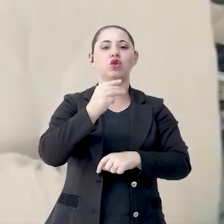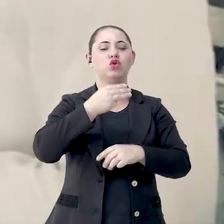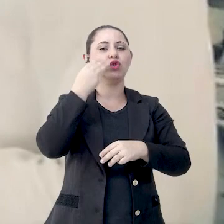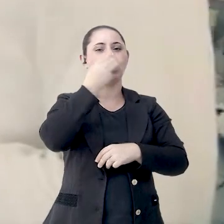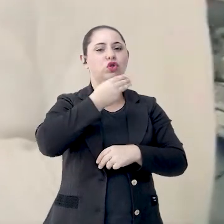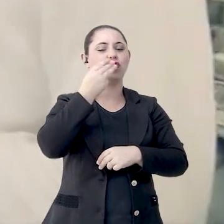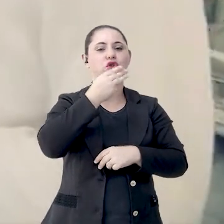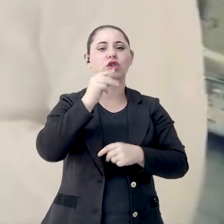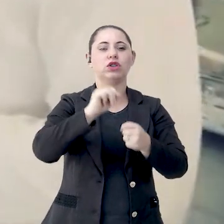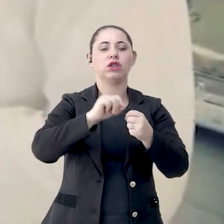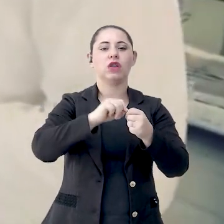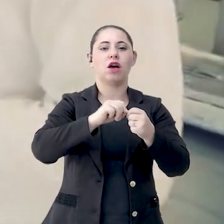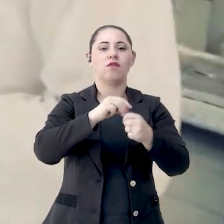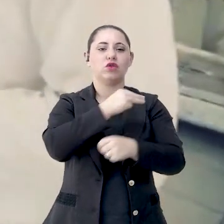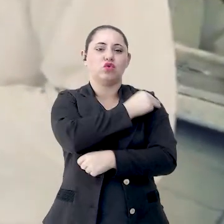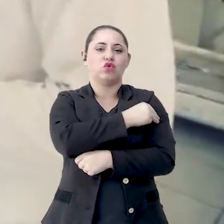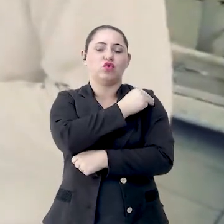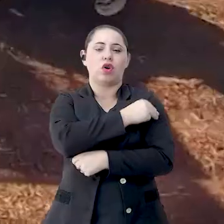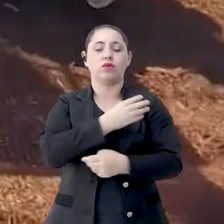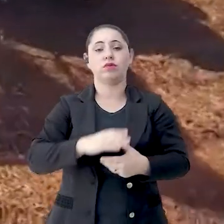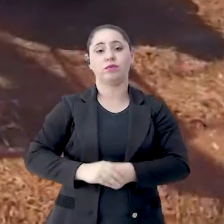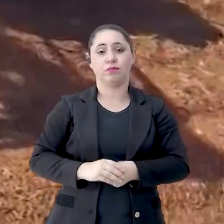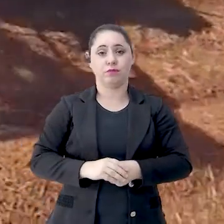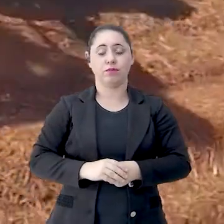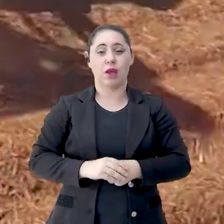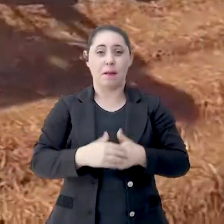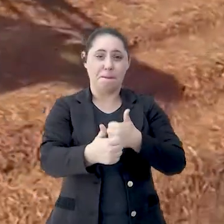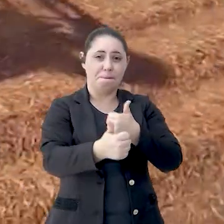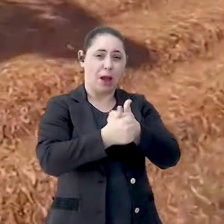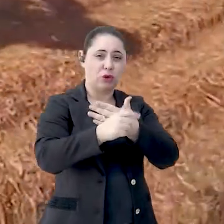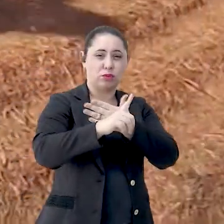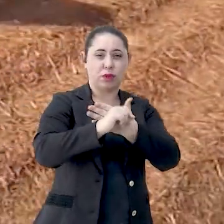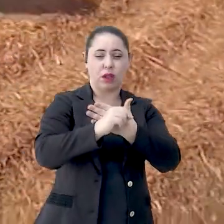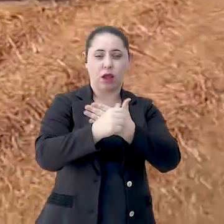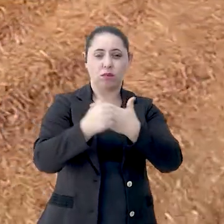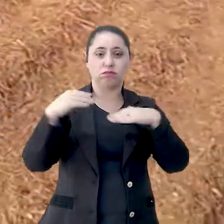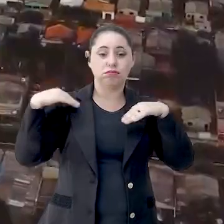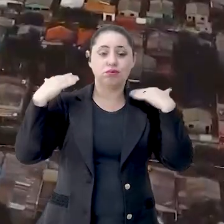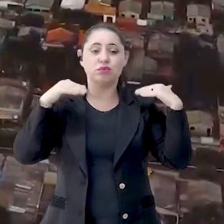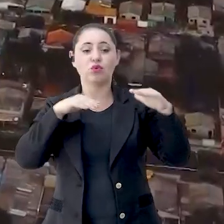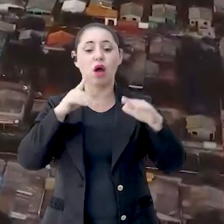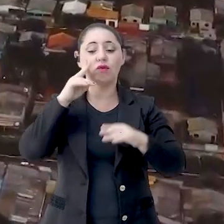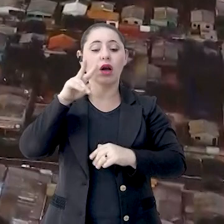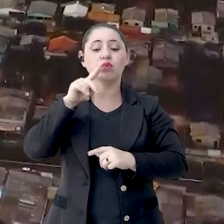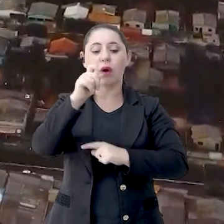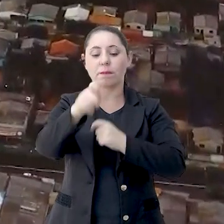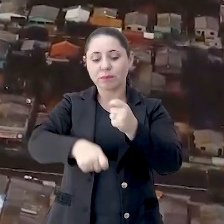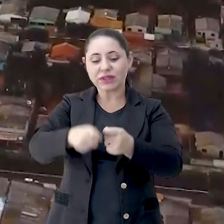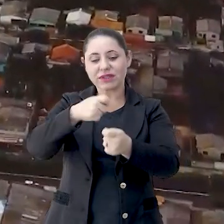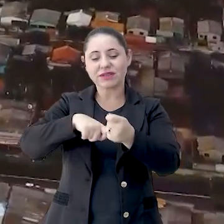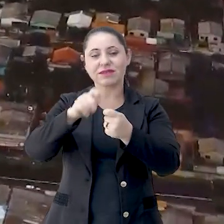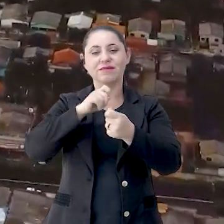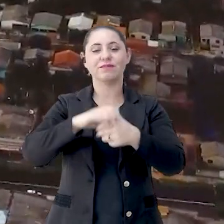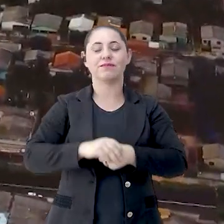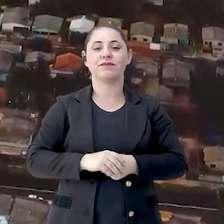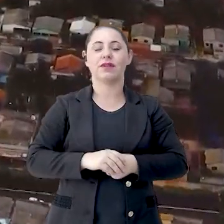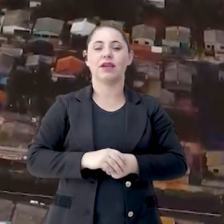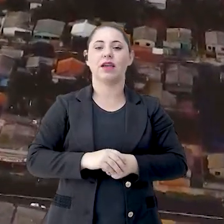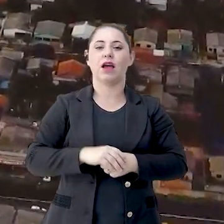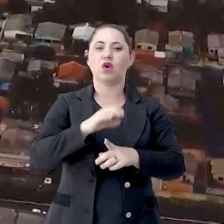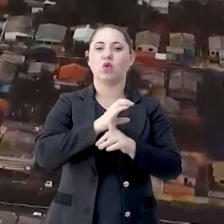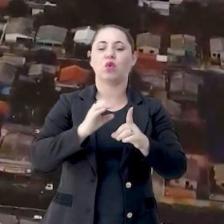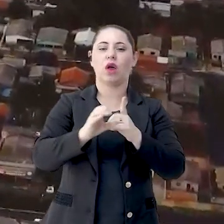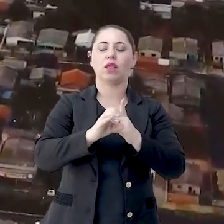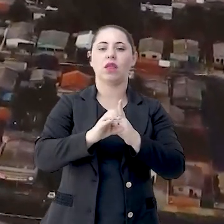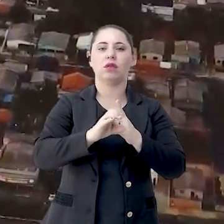produção transforma mais de 1 milhão de toneladas de cana-de-açúcar em álcool. Pertinho do Pantanal, os turistas